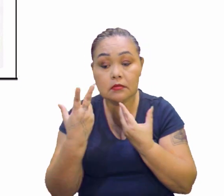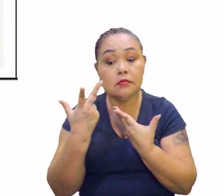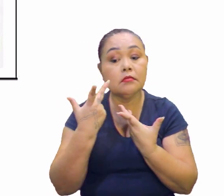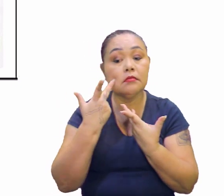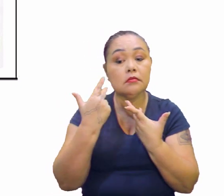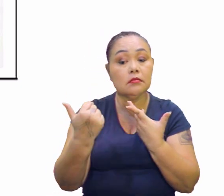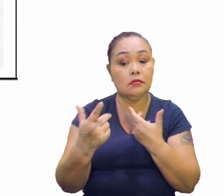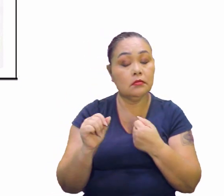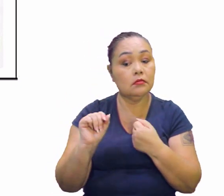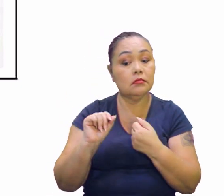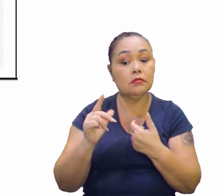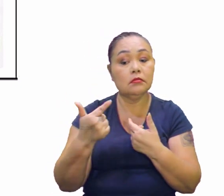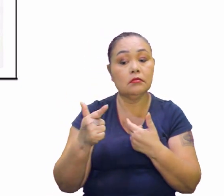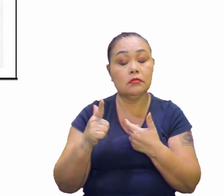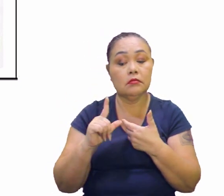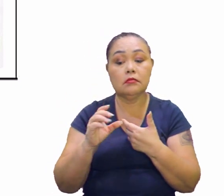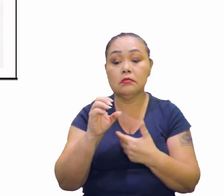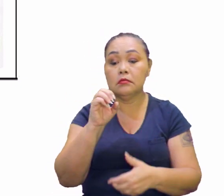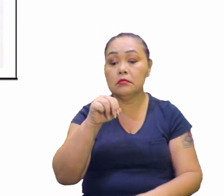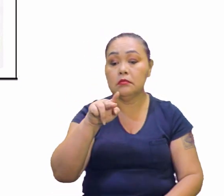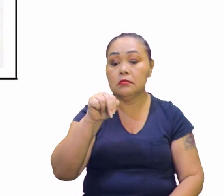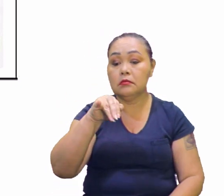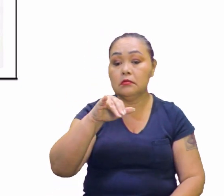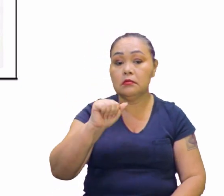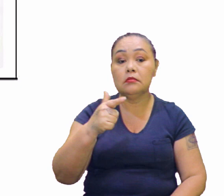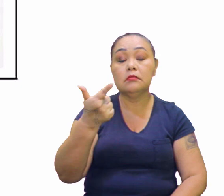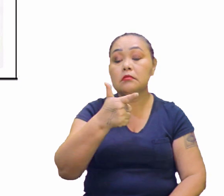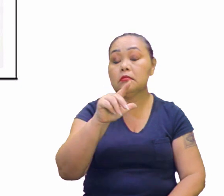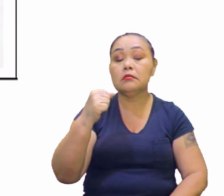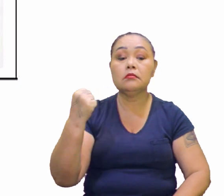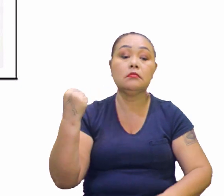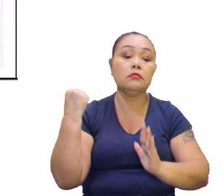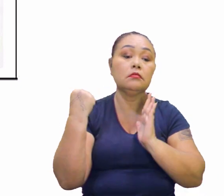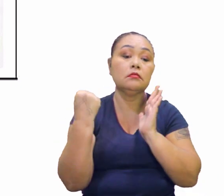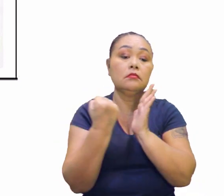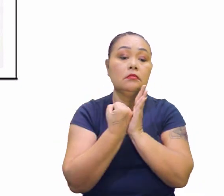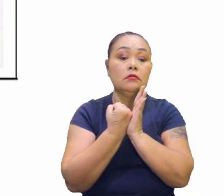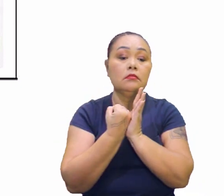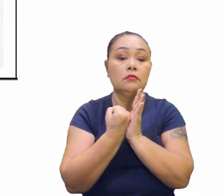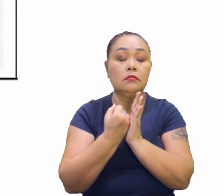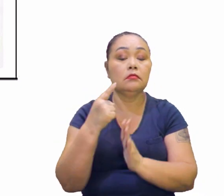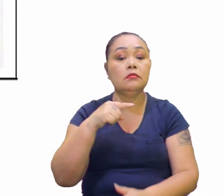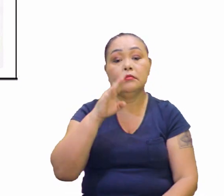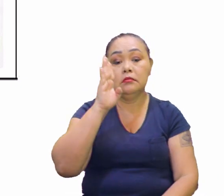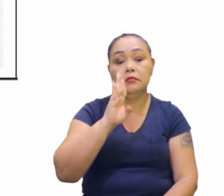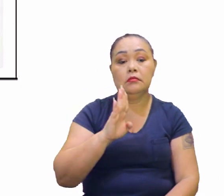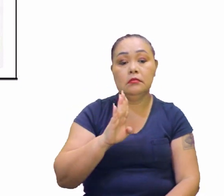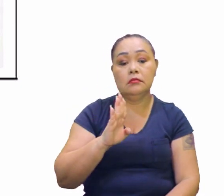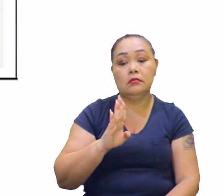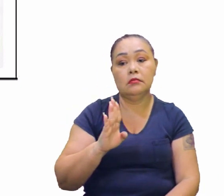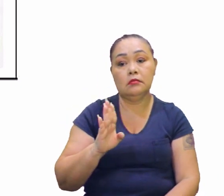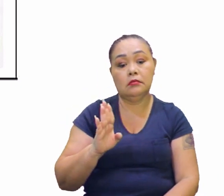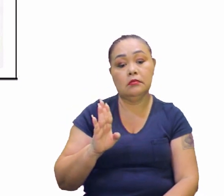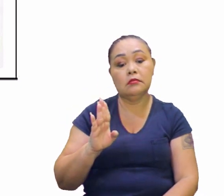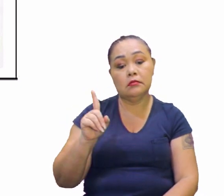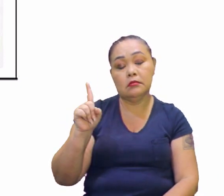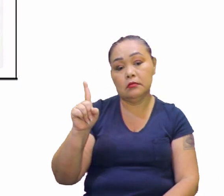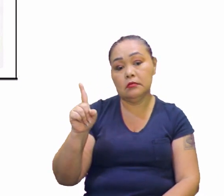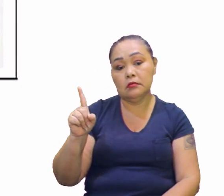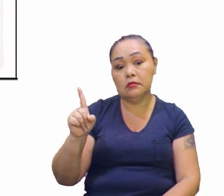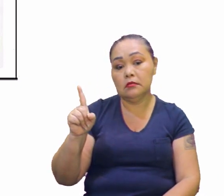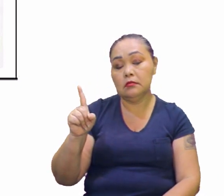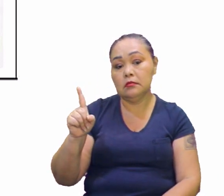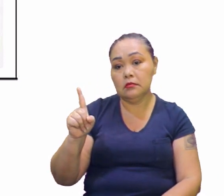naturais, produtos orgânicos. Outro selo importante, certificador no Brasil, acredito que esse